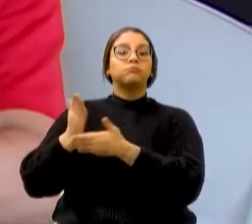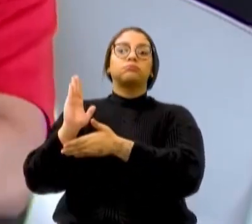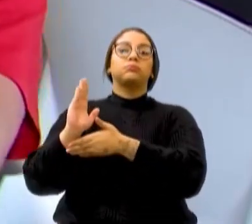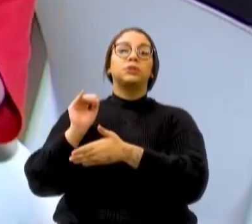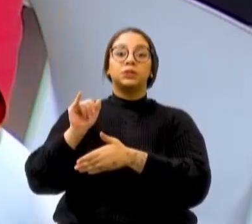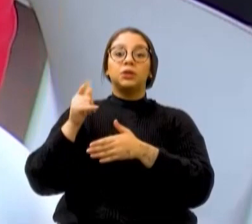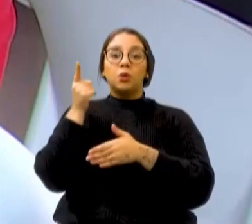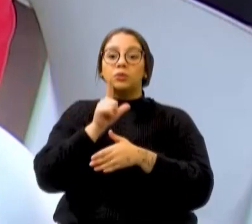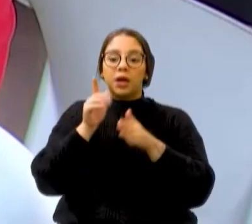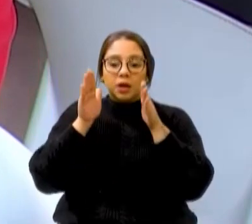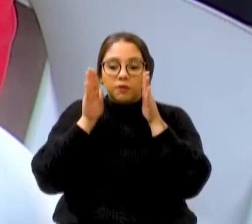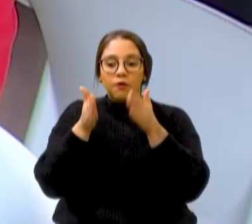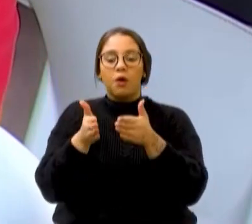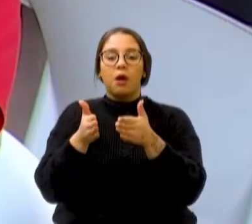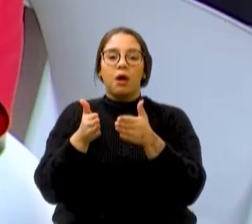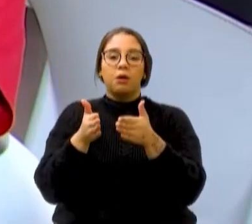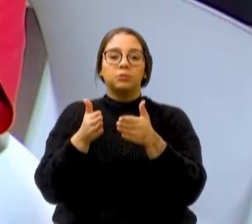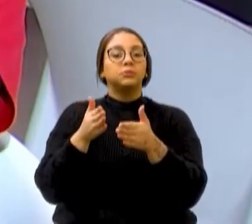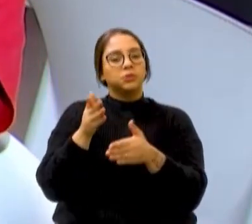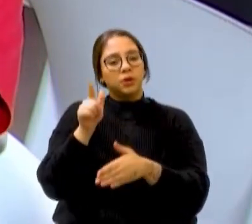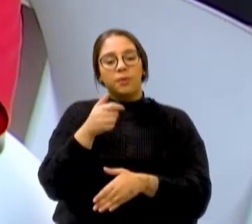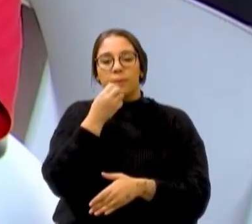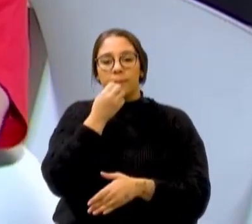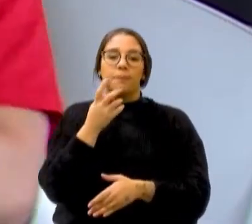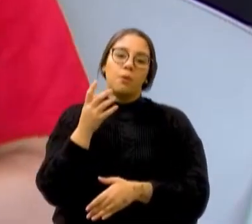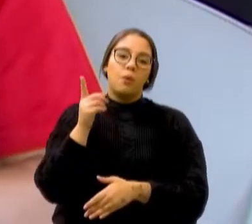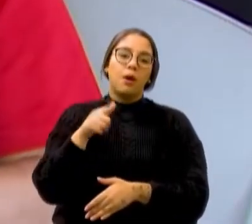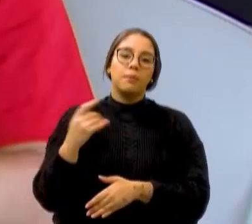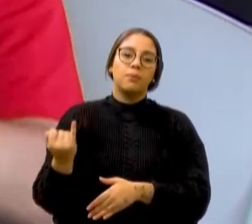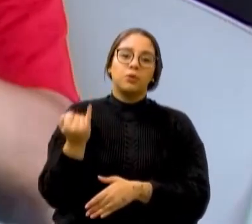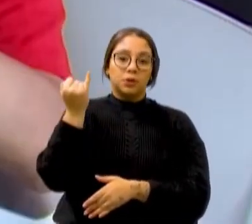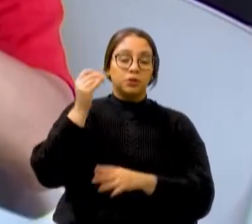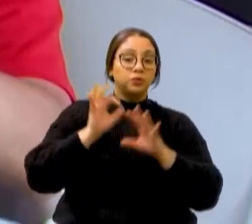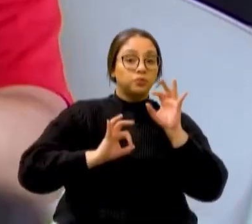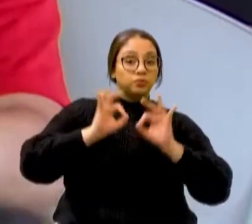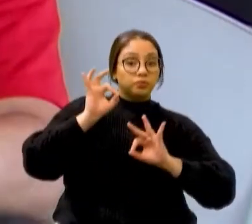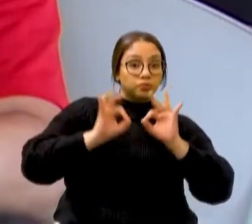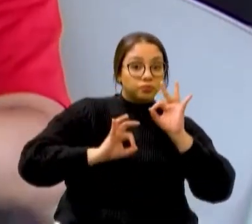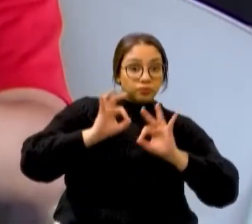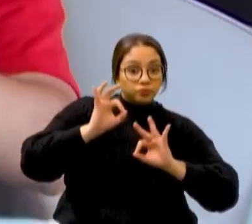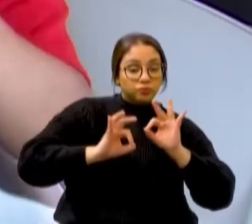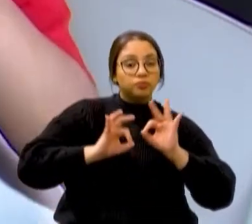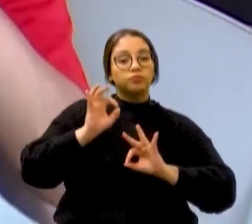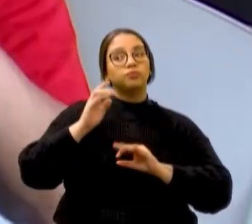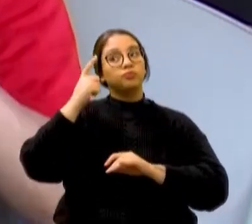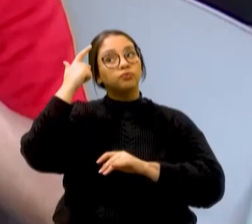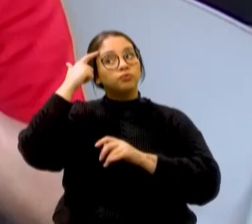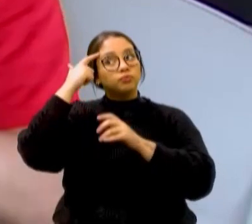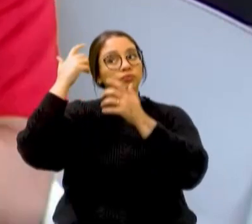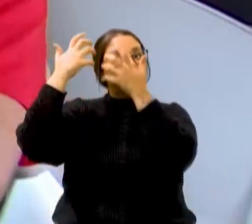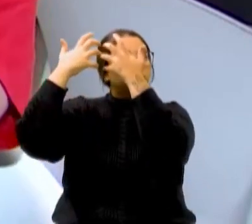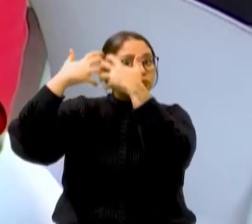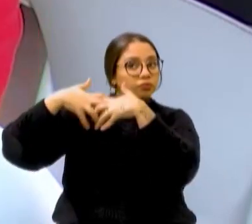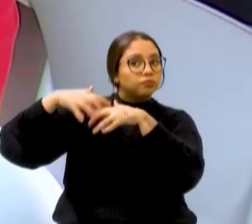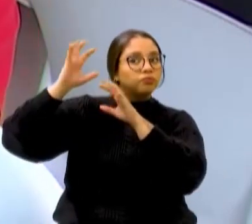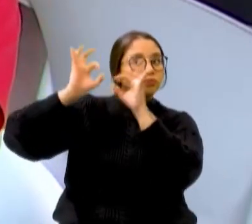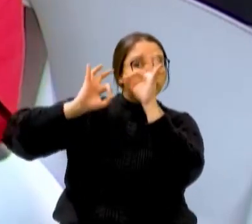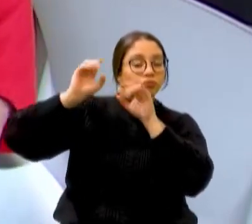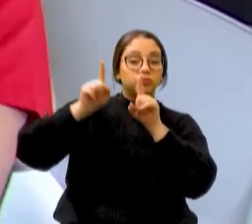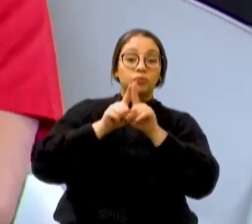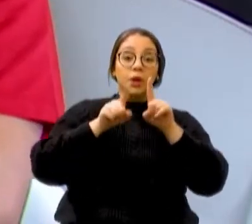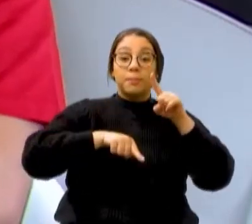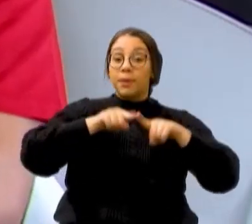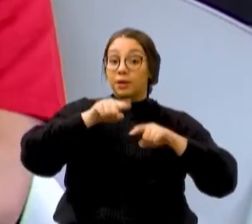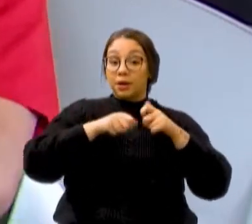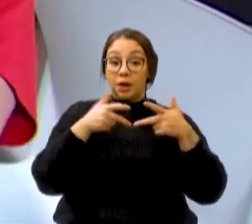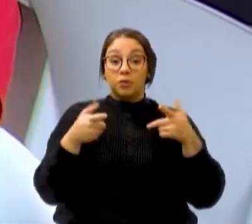superada pelo fato da pessoa conseguir focar. Então, vale muito a pena. Se programar, organizar a mente, organizar